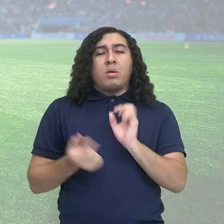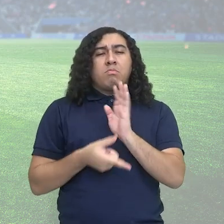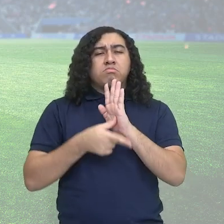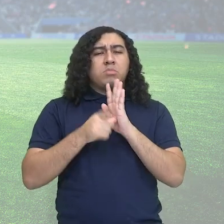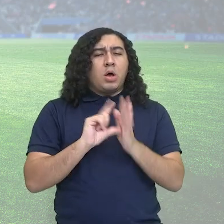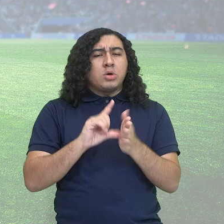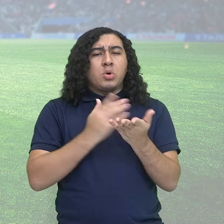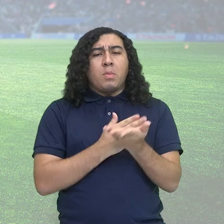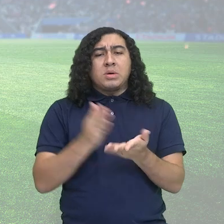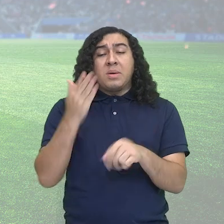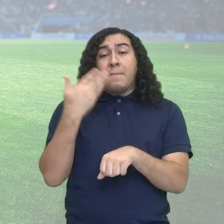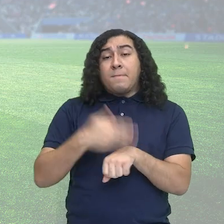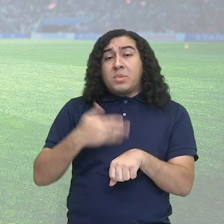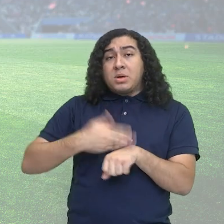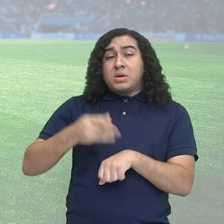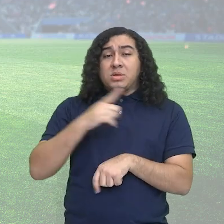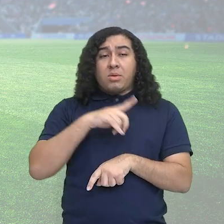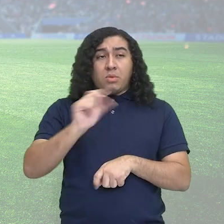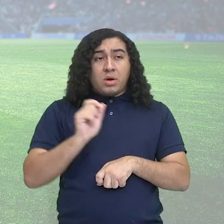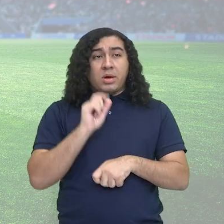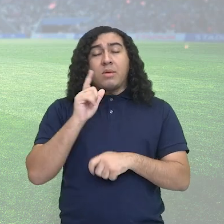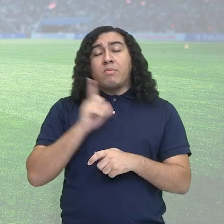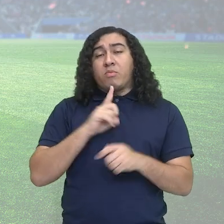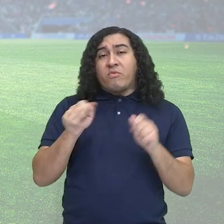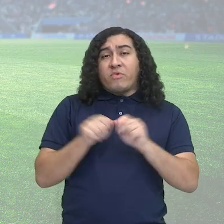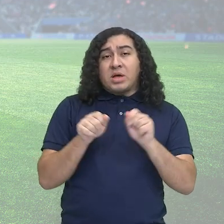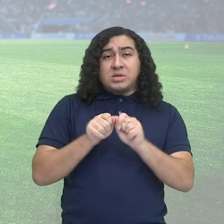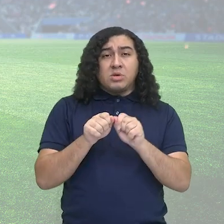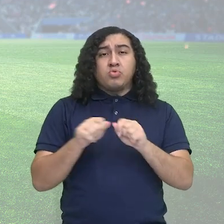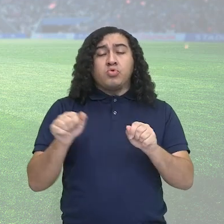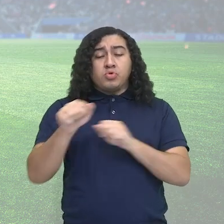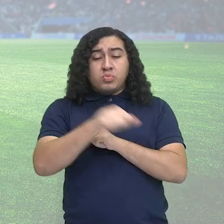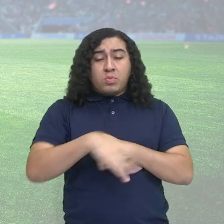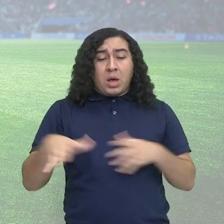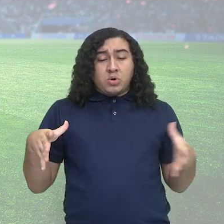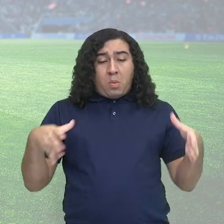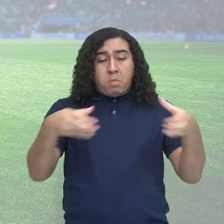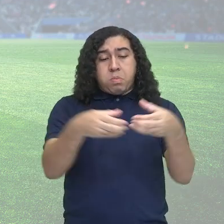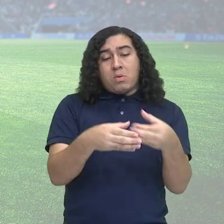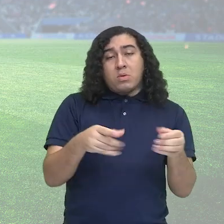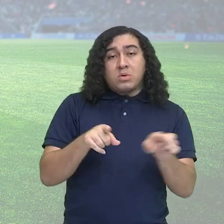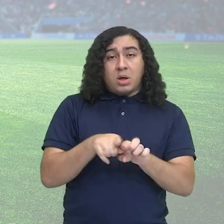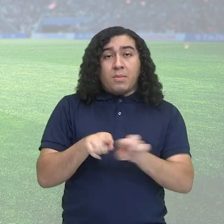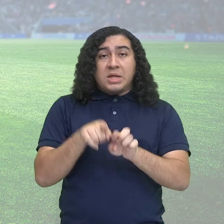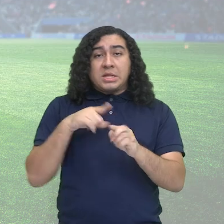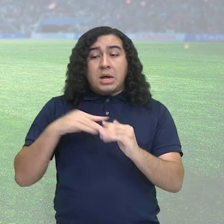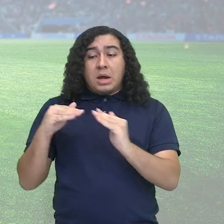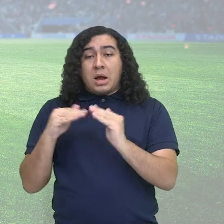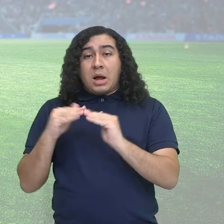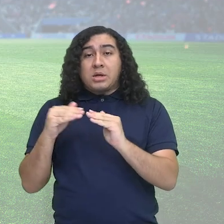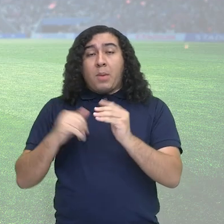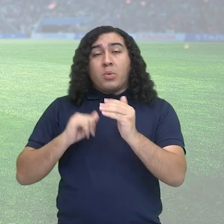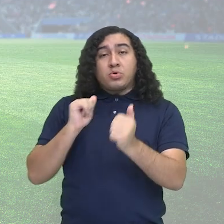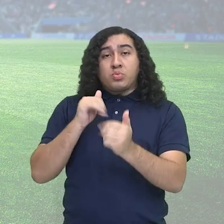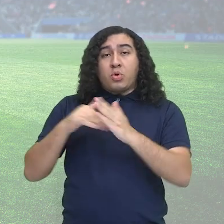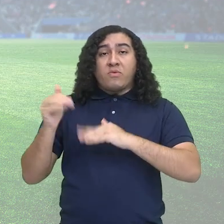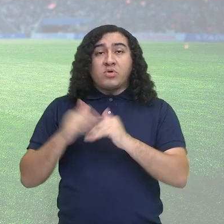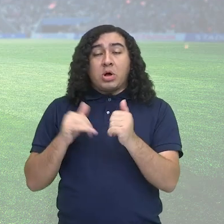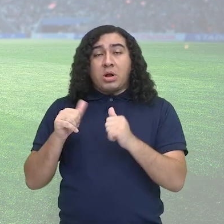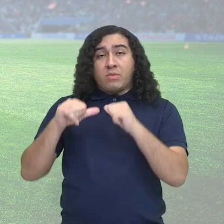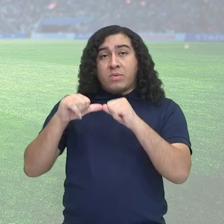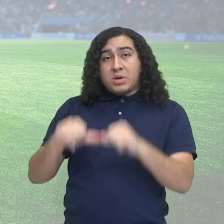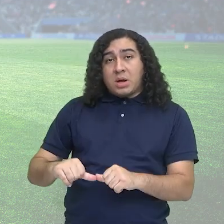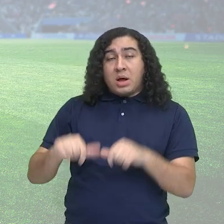muitos anos antes, construindo estádios, construindo aí alojamentos para os atletas. O pessoal da